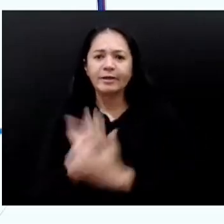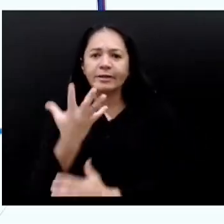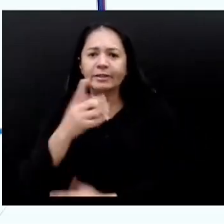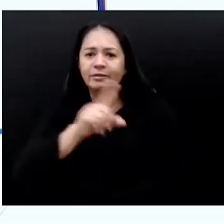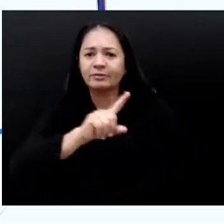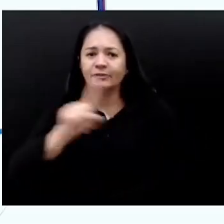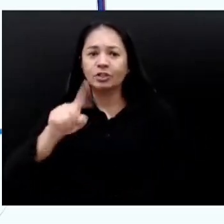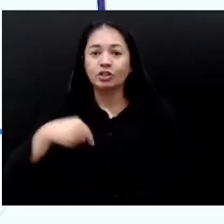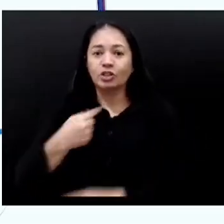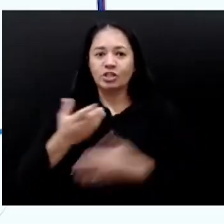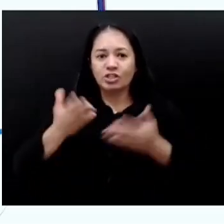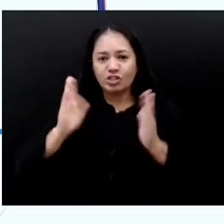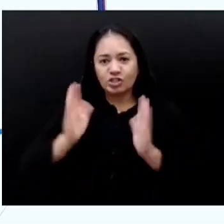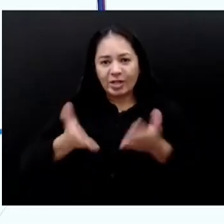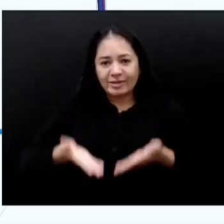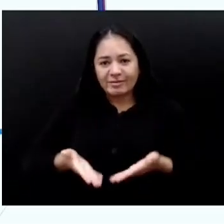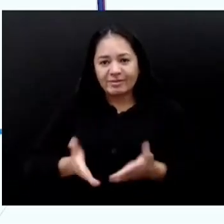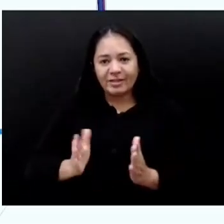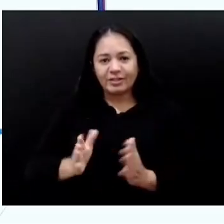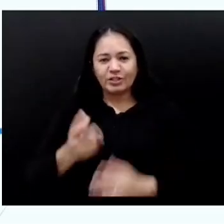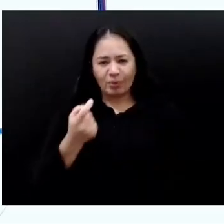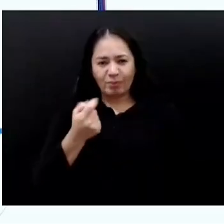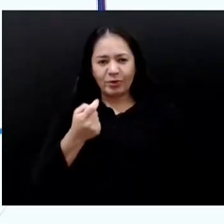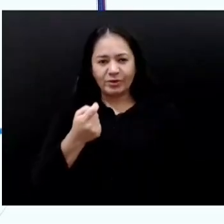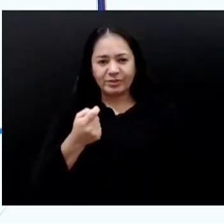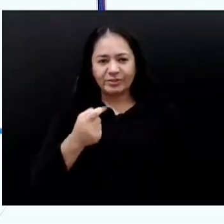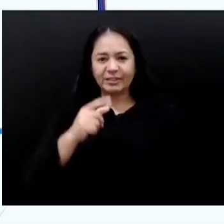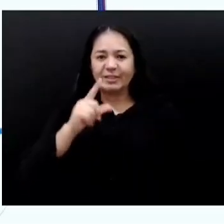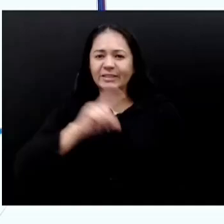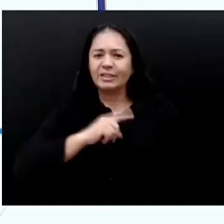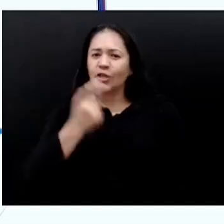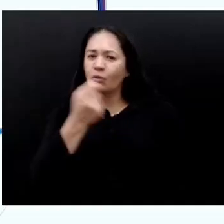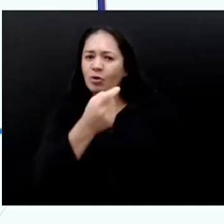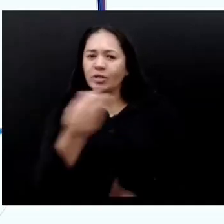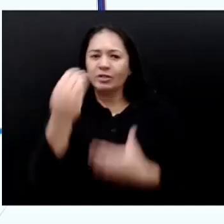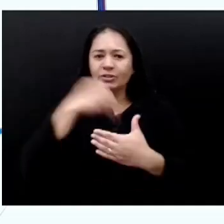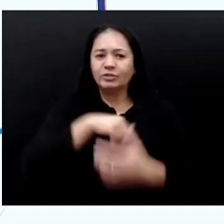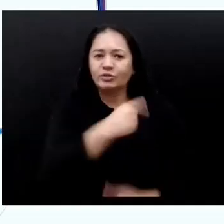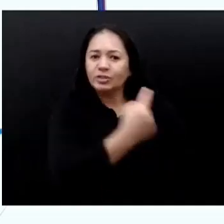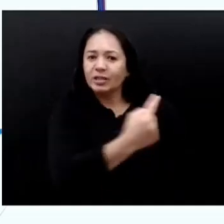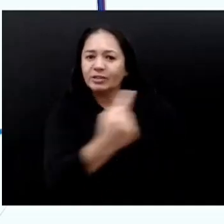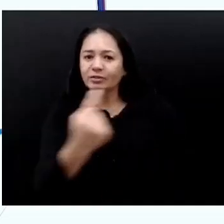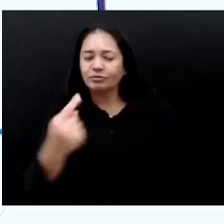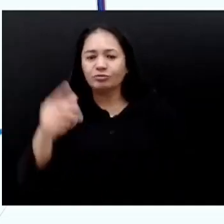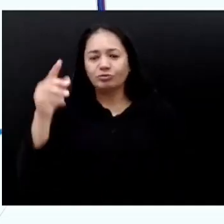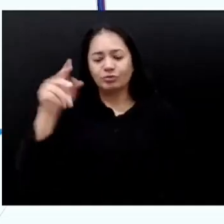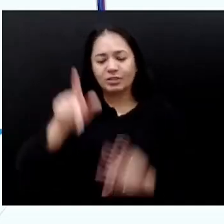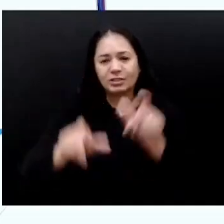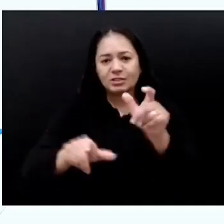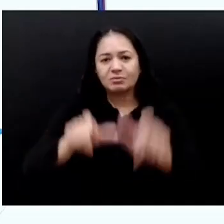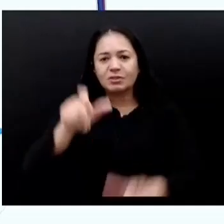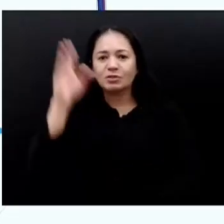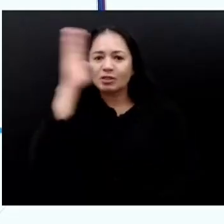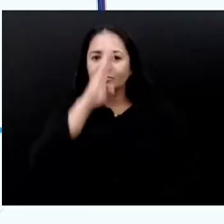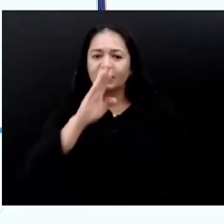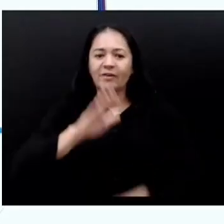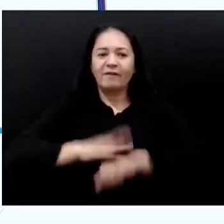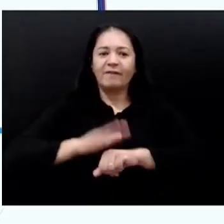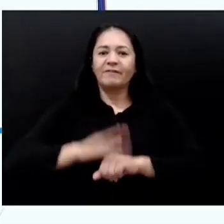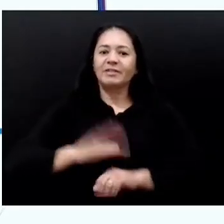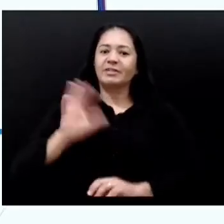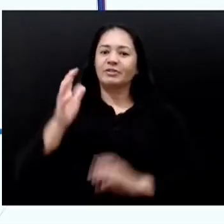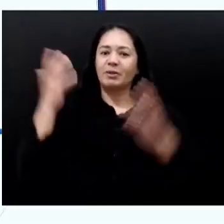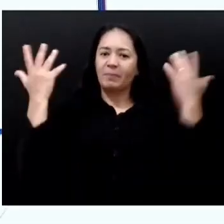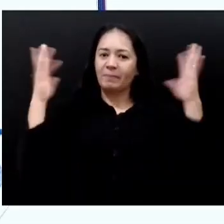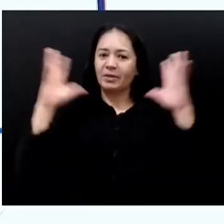com ela. E eu acho que tem um pouquinho dentro de todo mundo aqui dentro do Brasil para fazer realmente acontecer. Então, parabéns a todos, não somente a